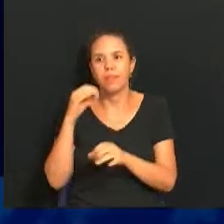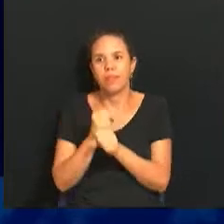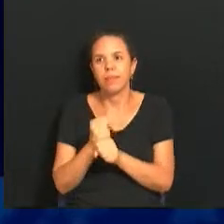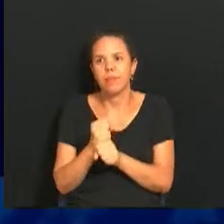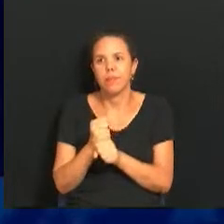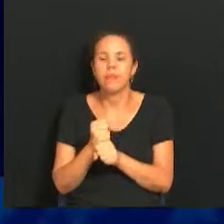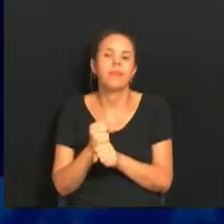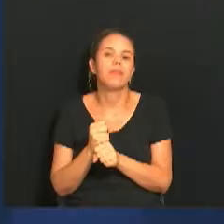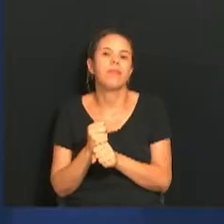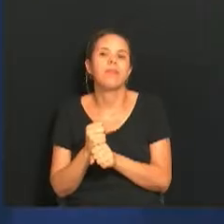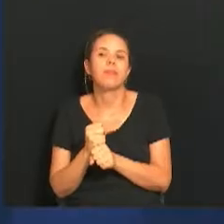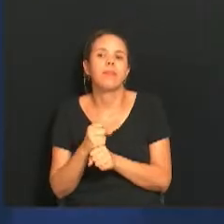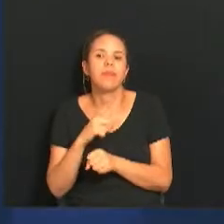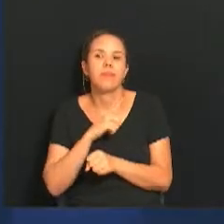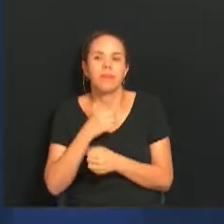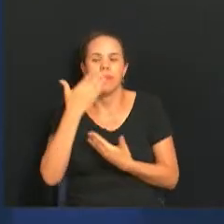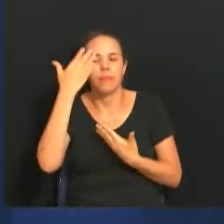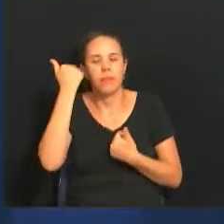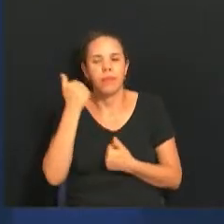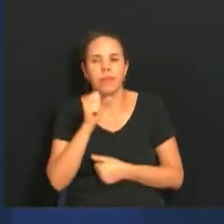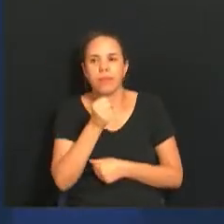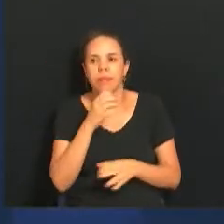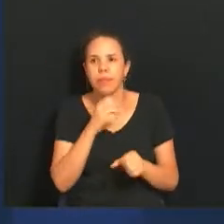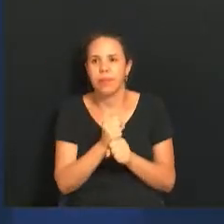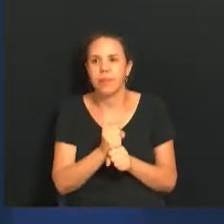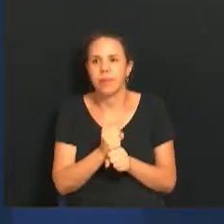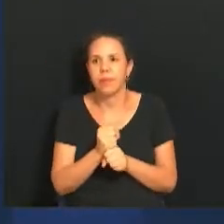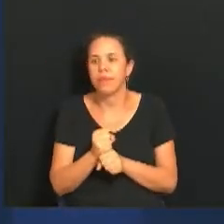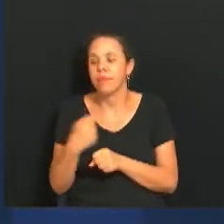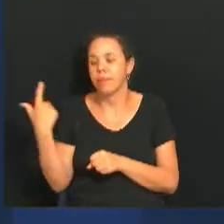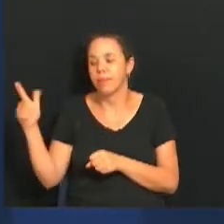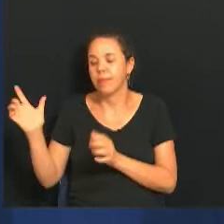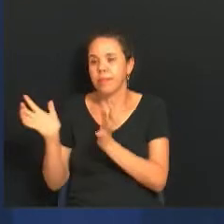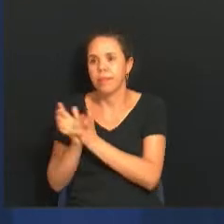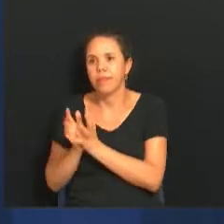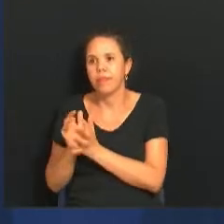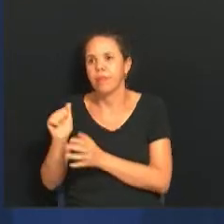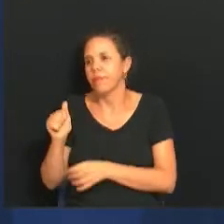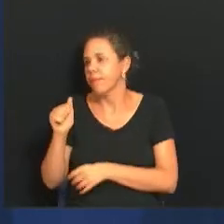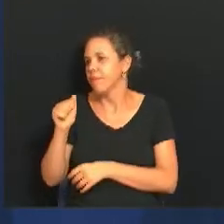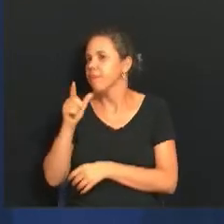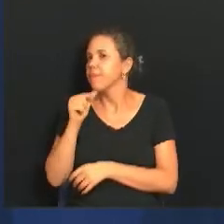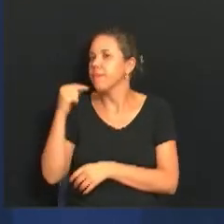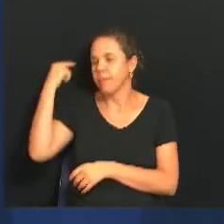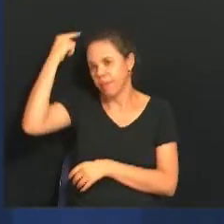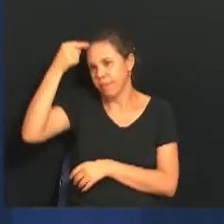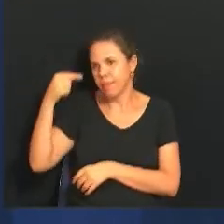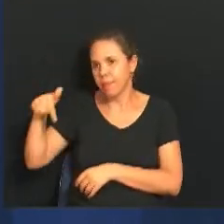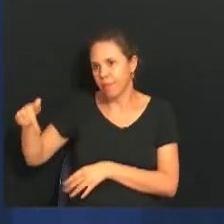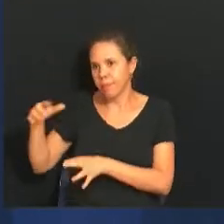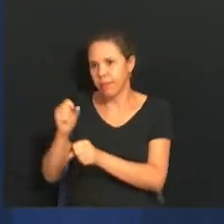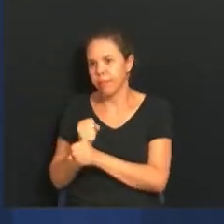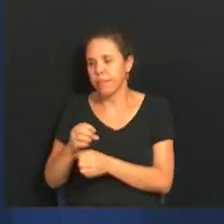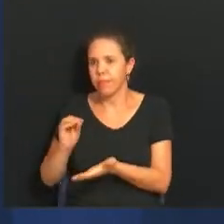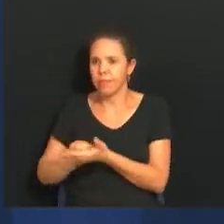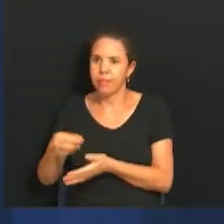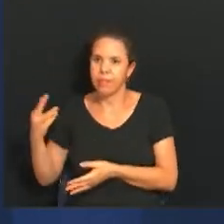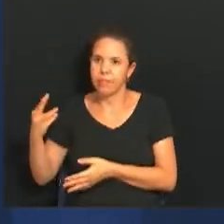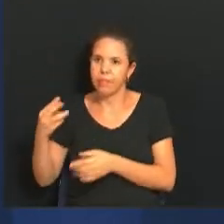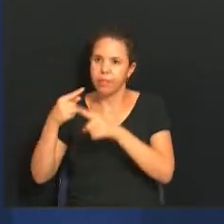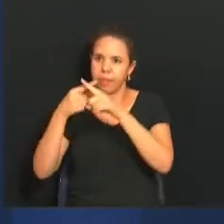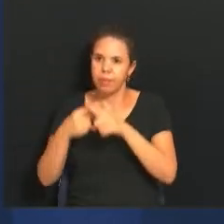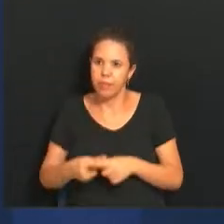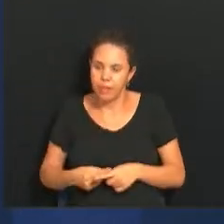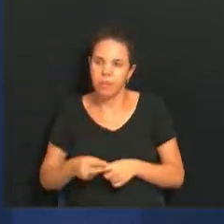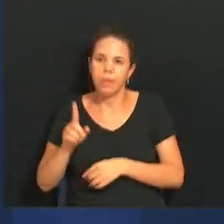a Ponte tem 8 pontos e o Água Santa 7, restando apenas 3 rodadas. Então